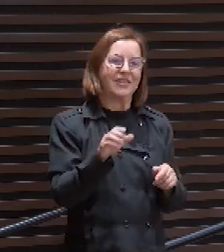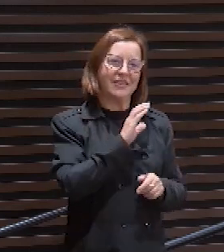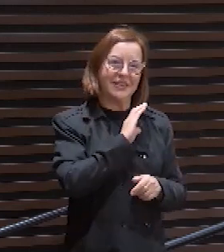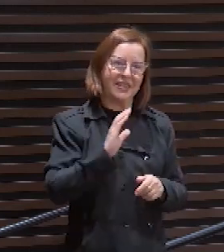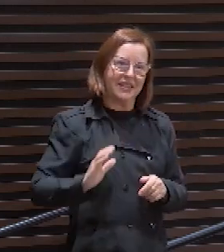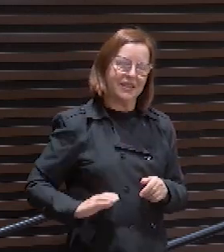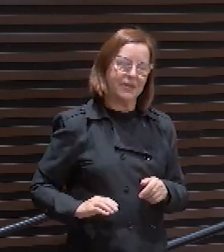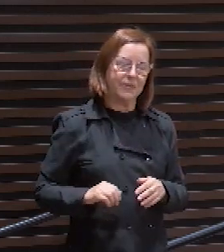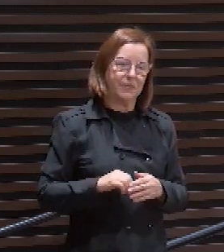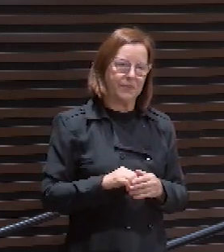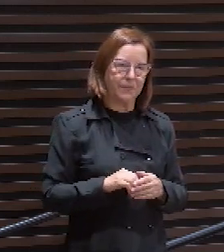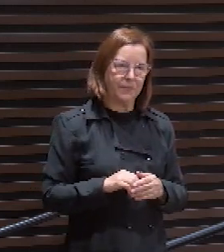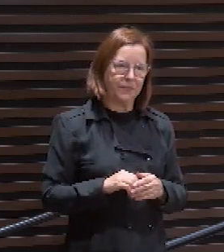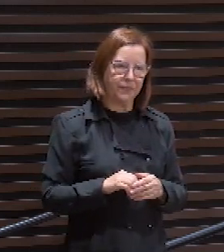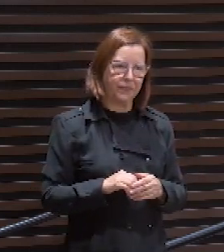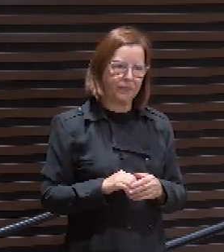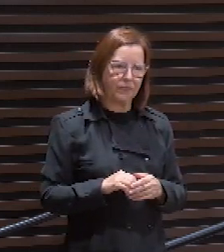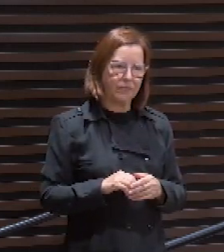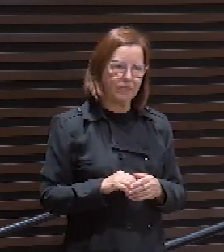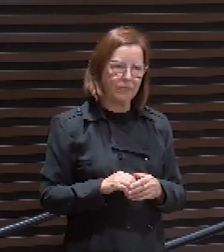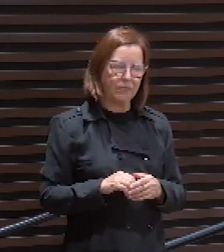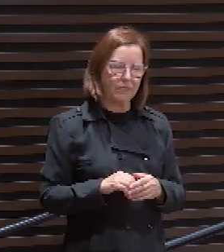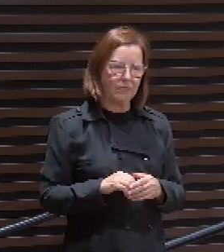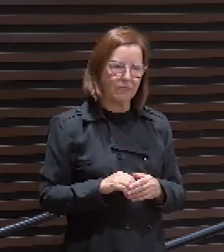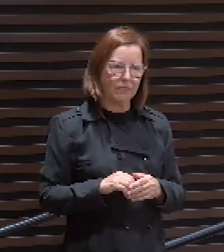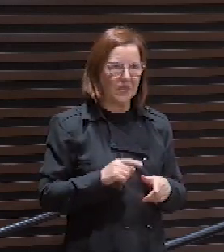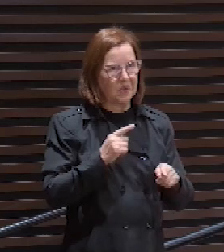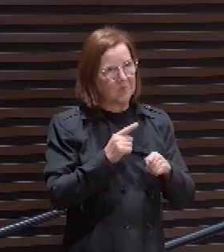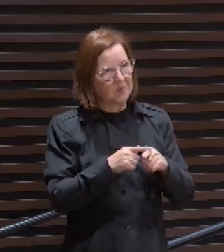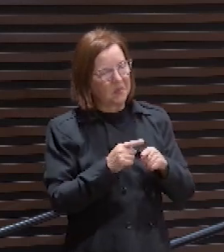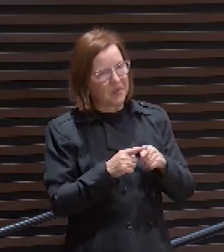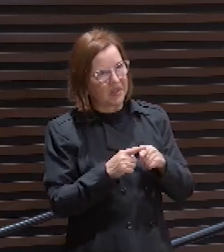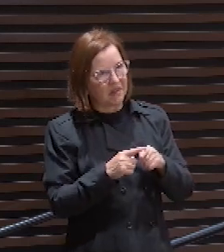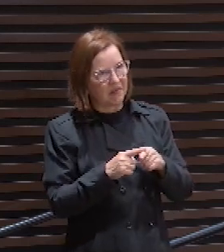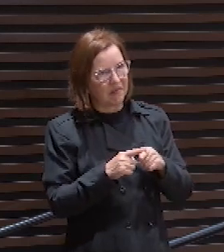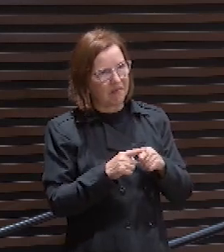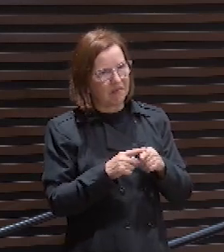Por que mesmo talvez